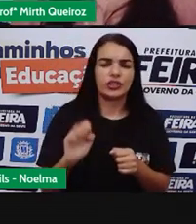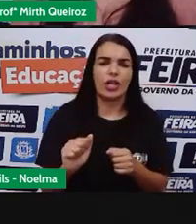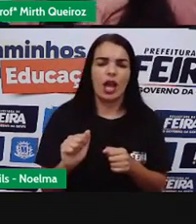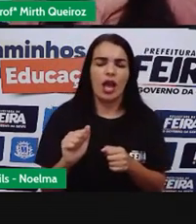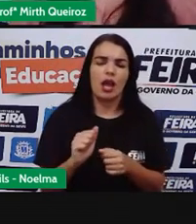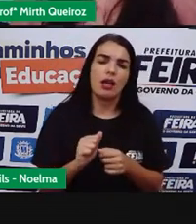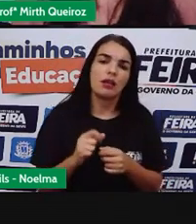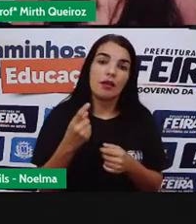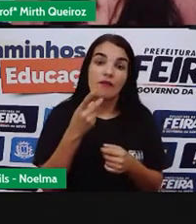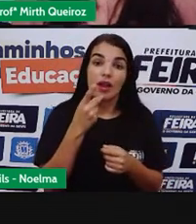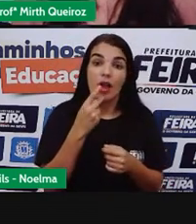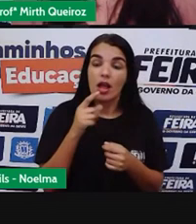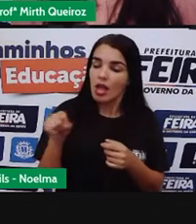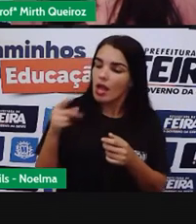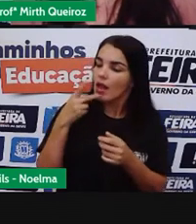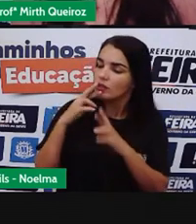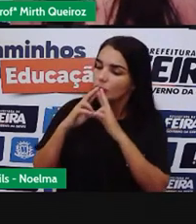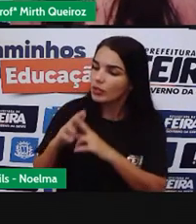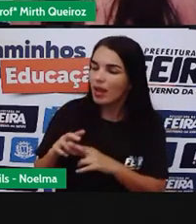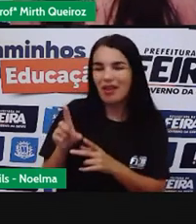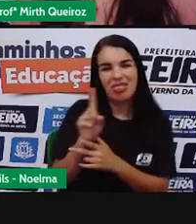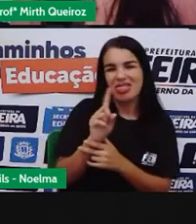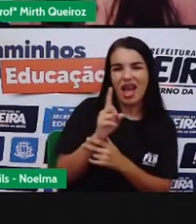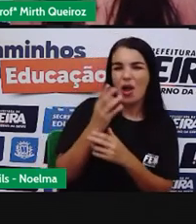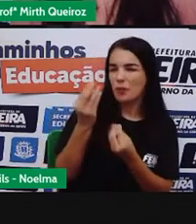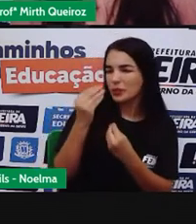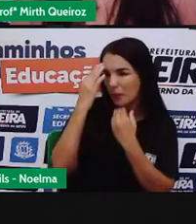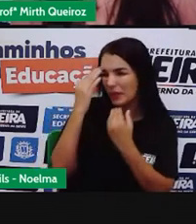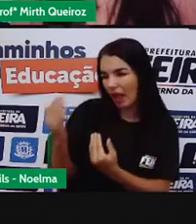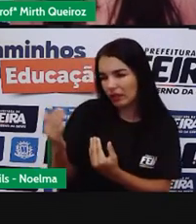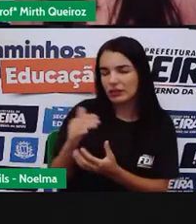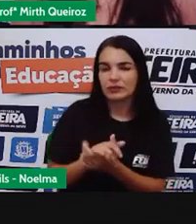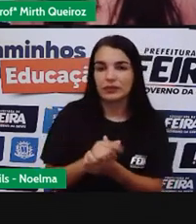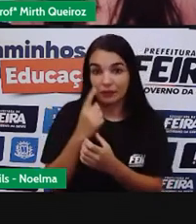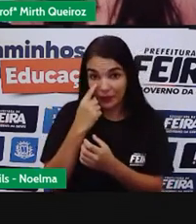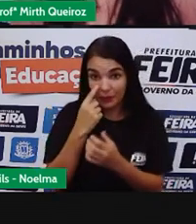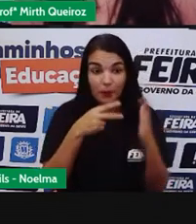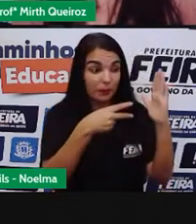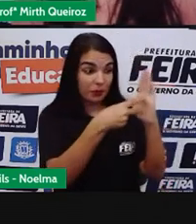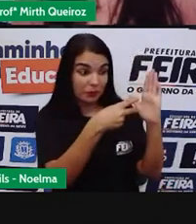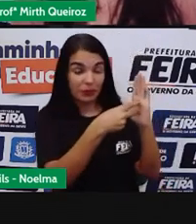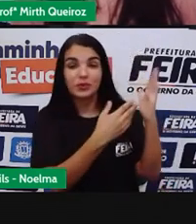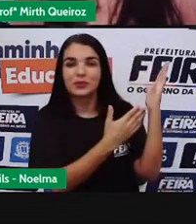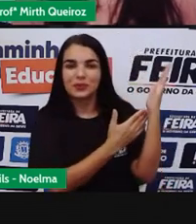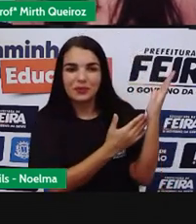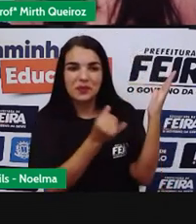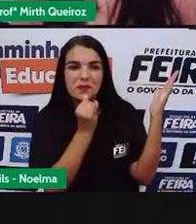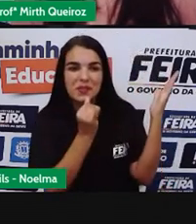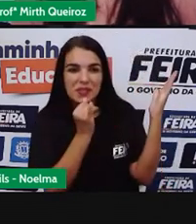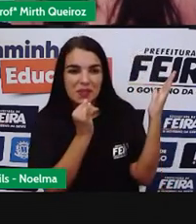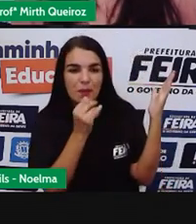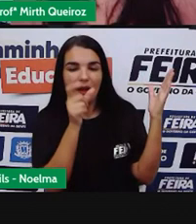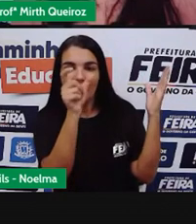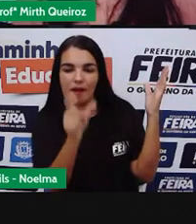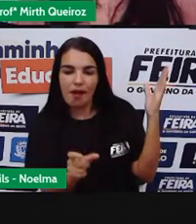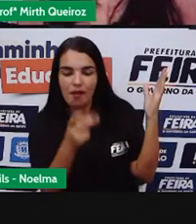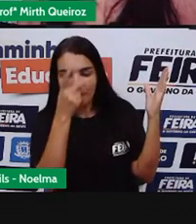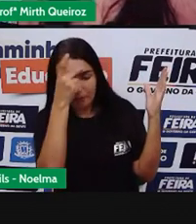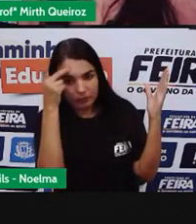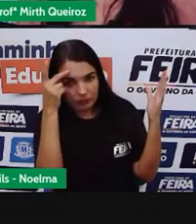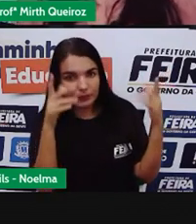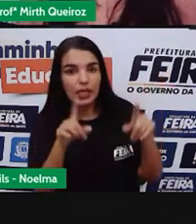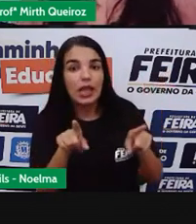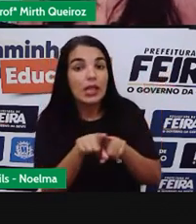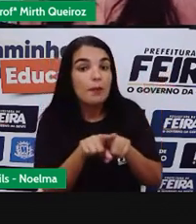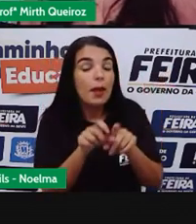não, muito obrigada. Então, dois pontinhos está indicando aí, nesse caso, a fala de um personagem. Ou pode